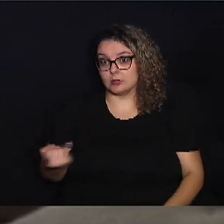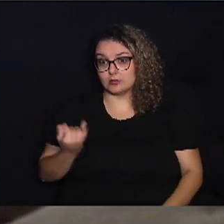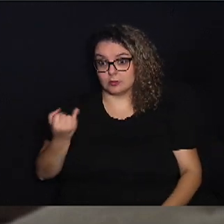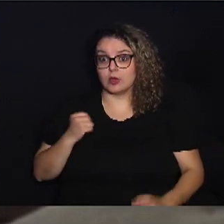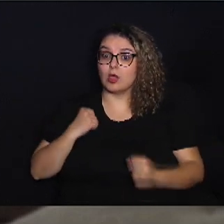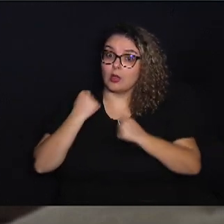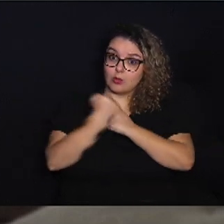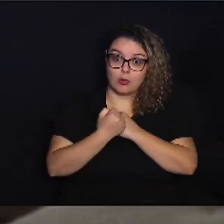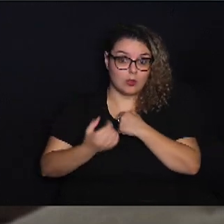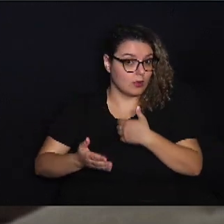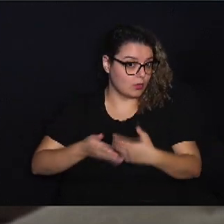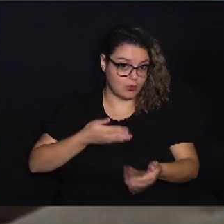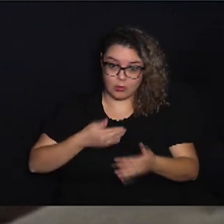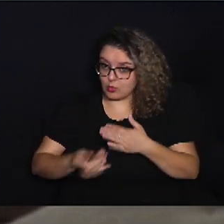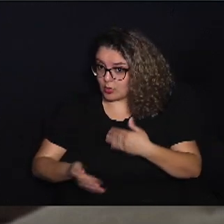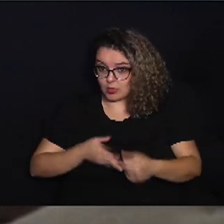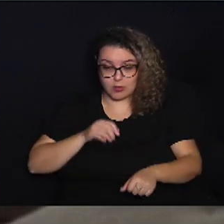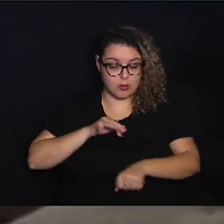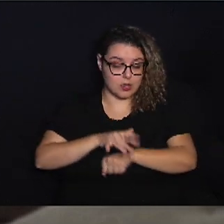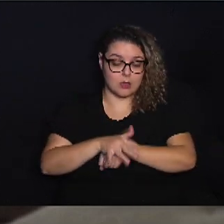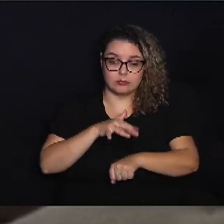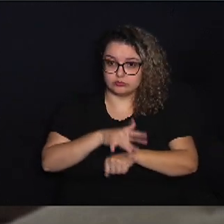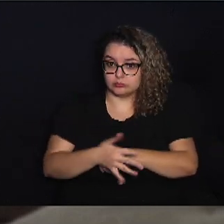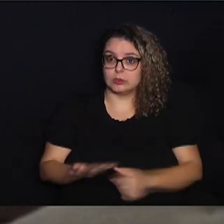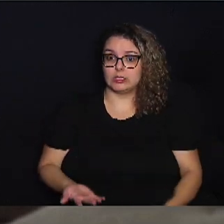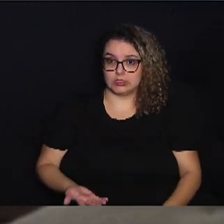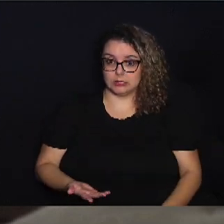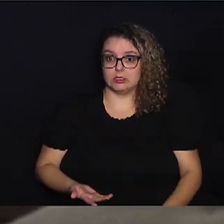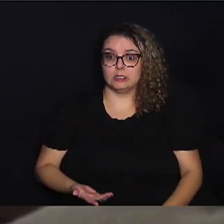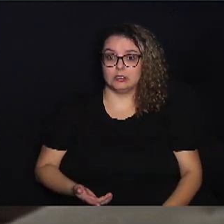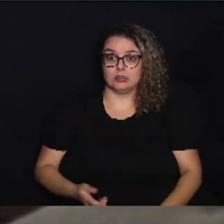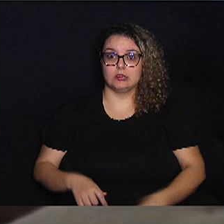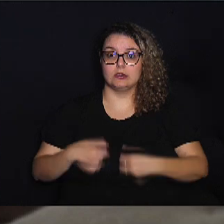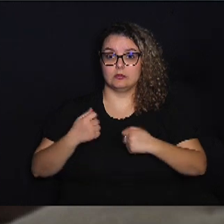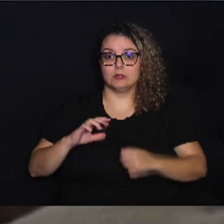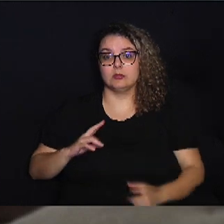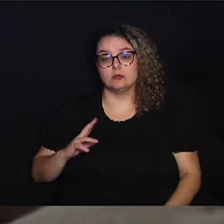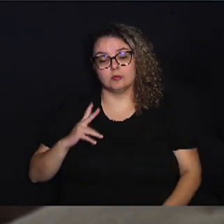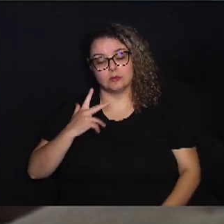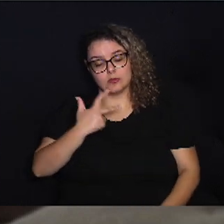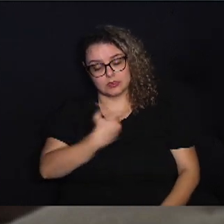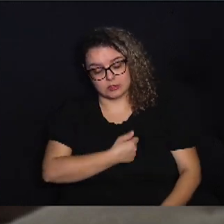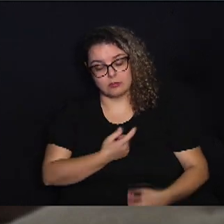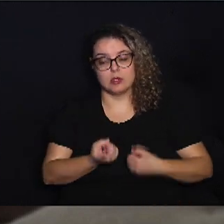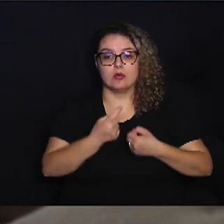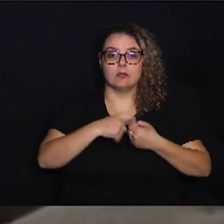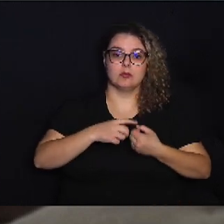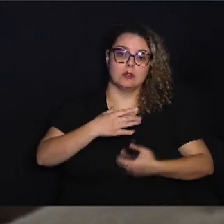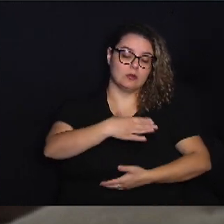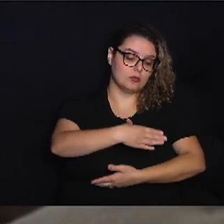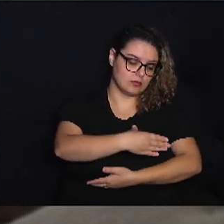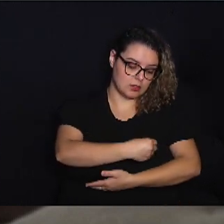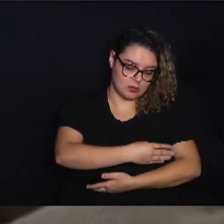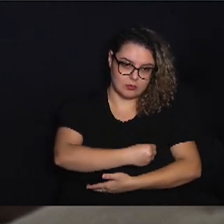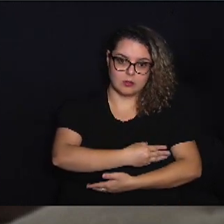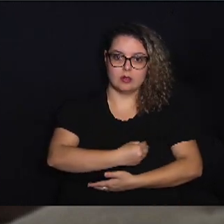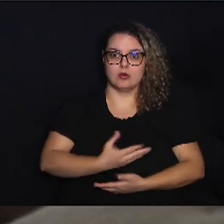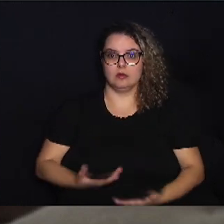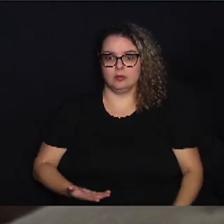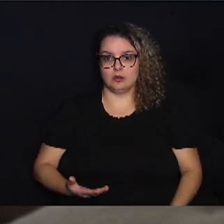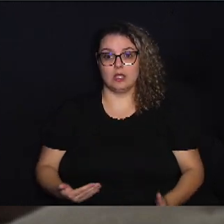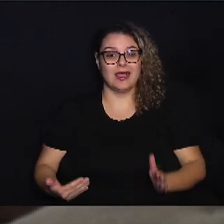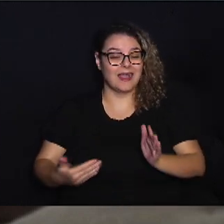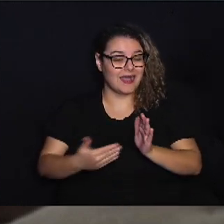proteger contra quaisquer infecções. Então, temos que resgatar a questão do aleitamento materno, minimamente até